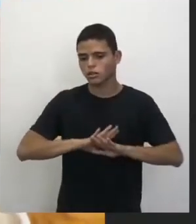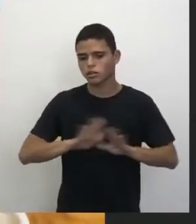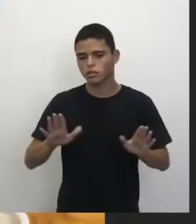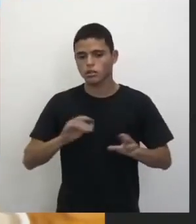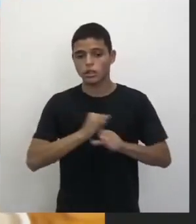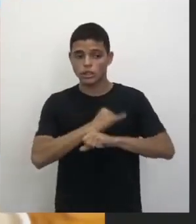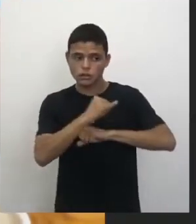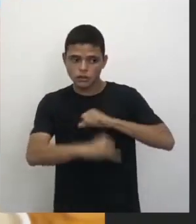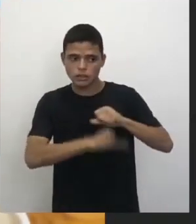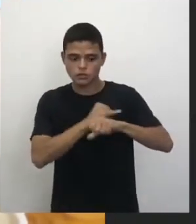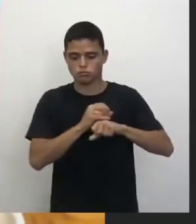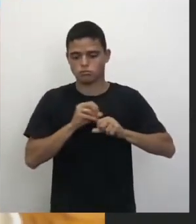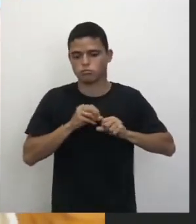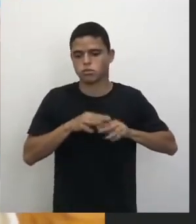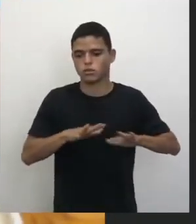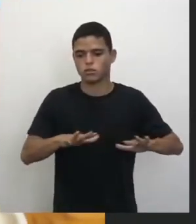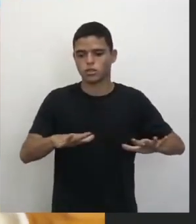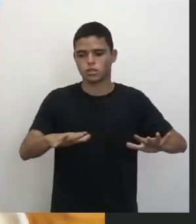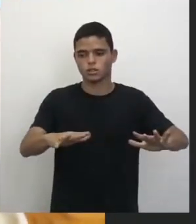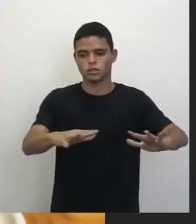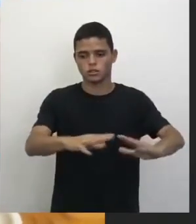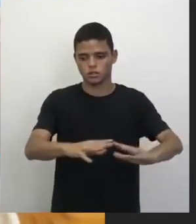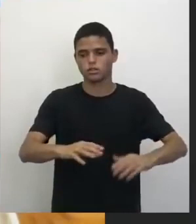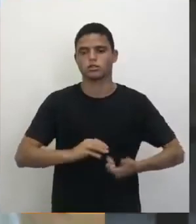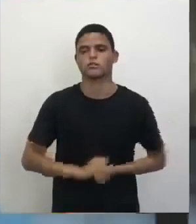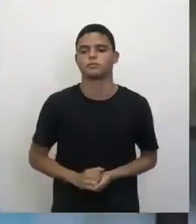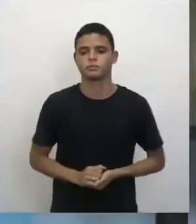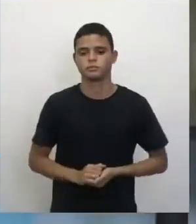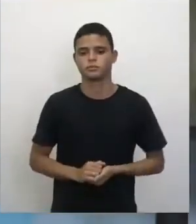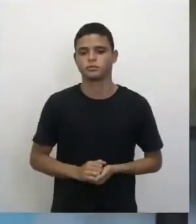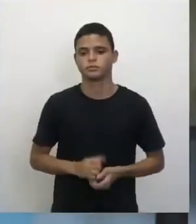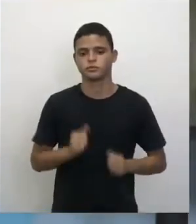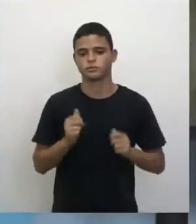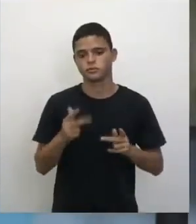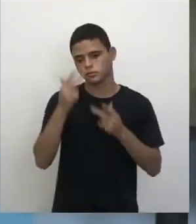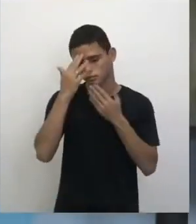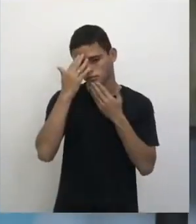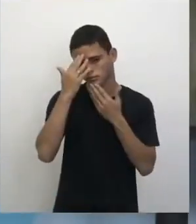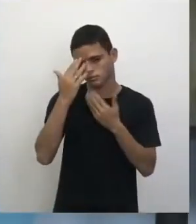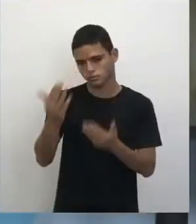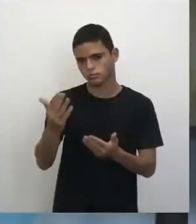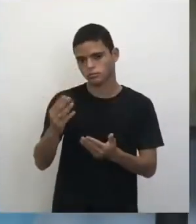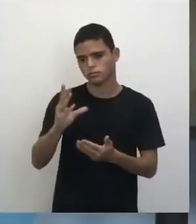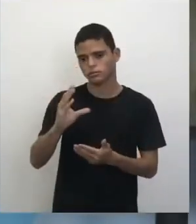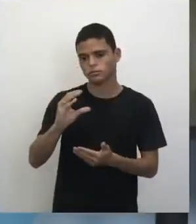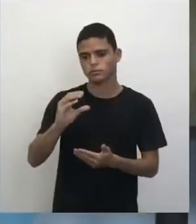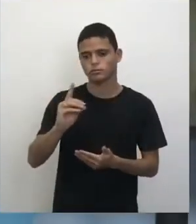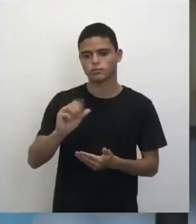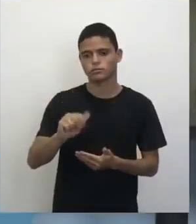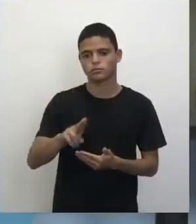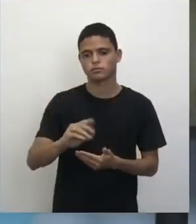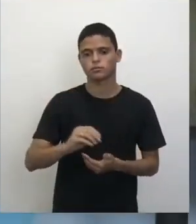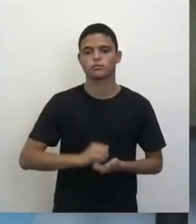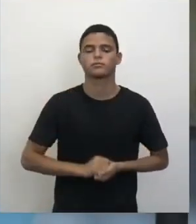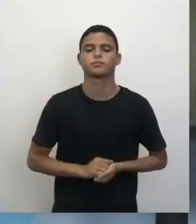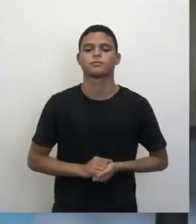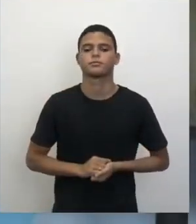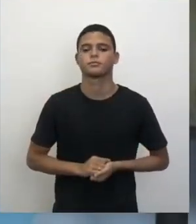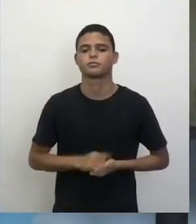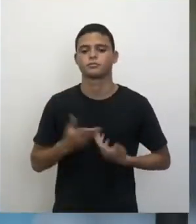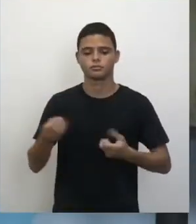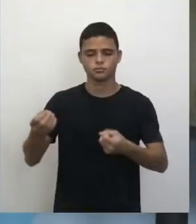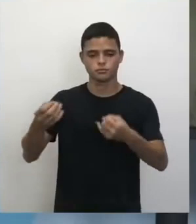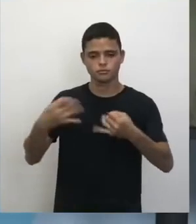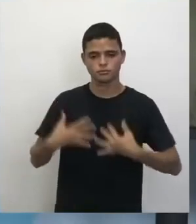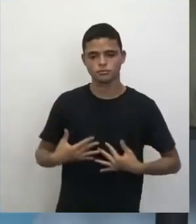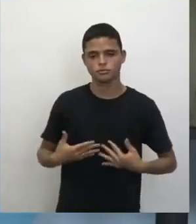internet é que você alcança o mundo todo, né? Ok, então assim, muito obrigada então, Cadu, assim, por essas explicações, né? E